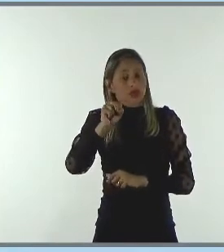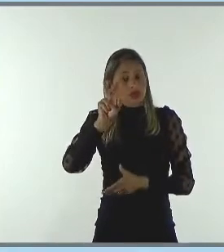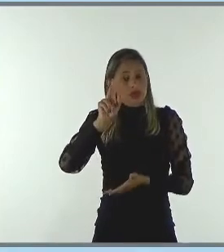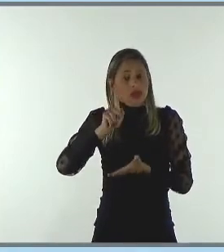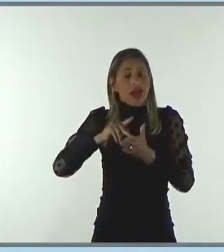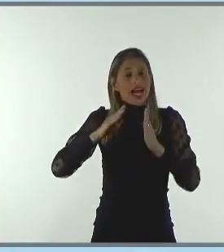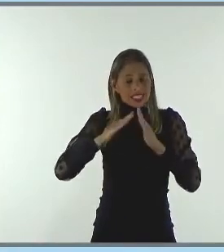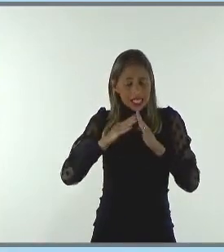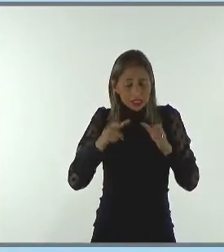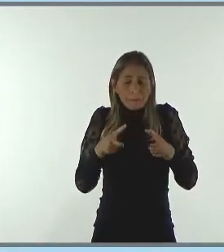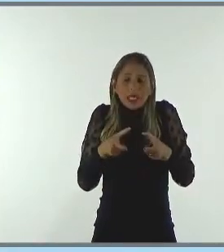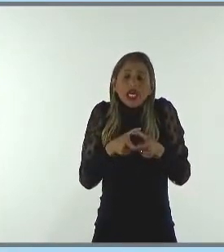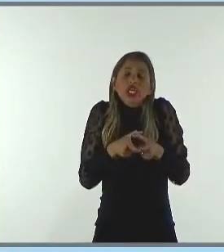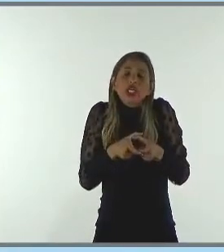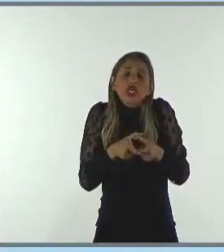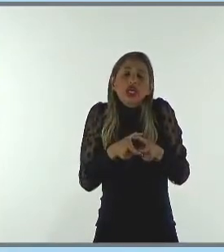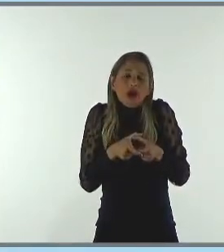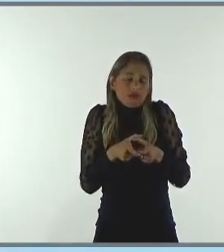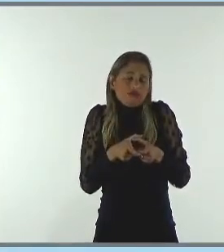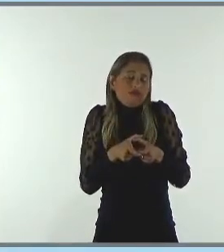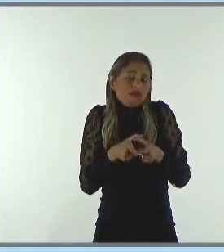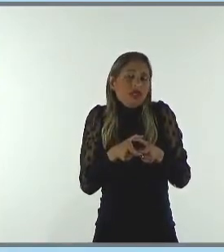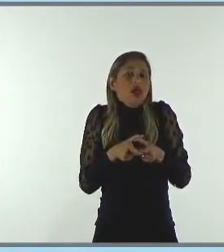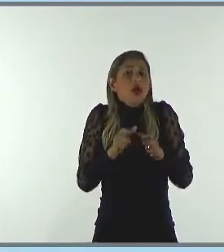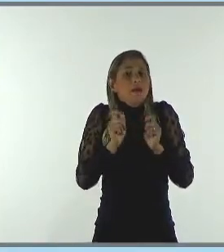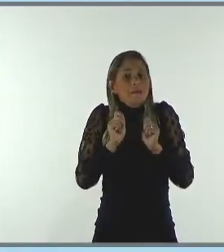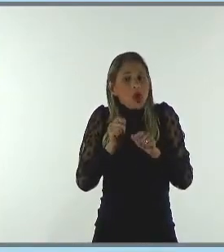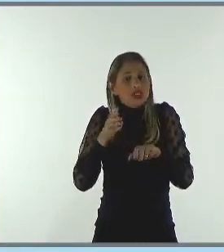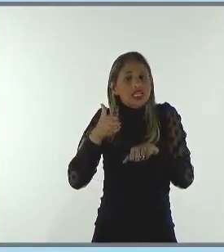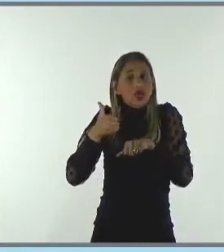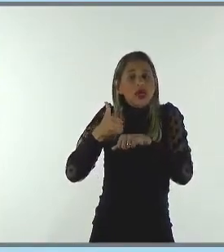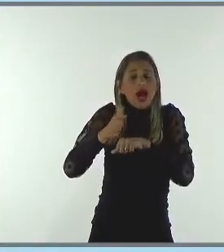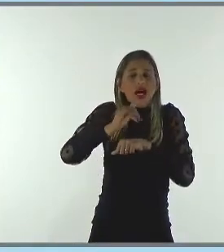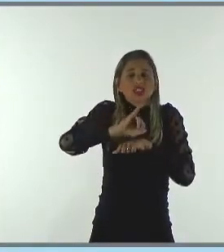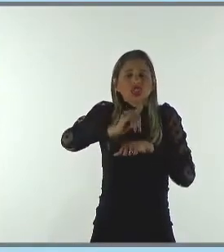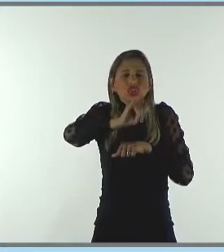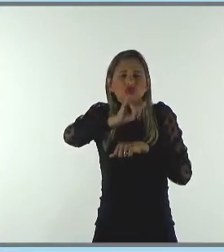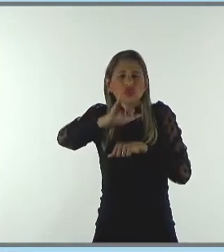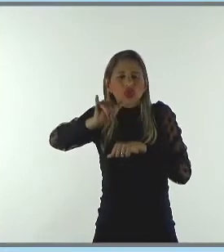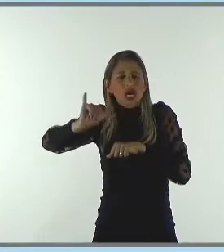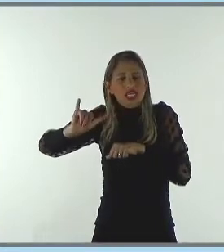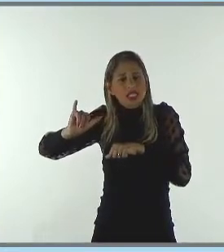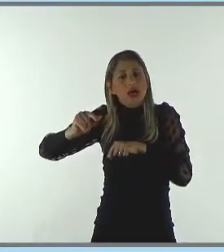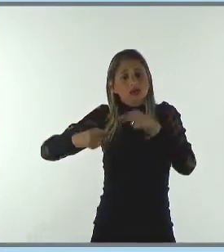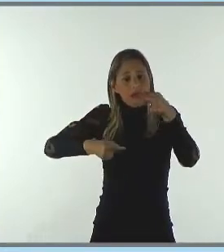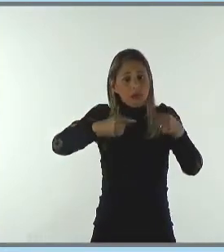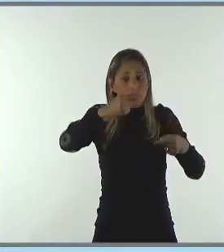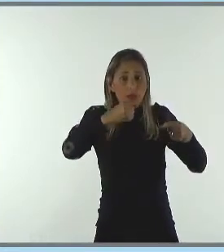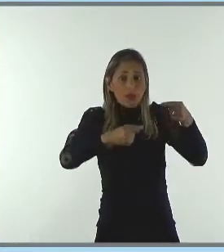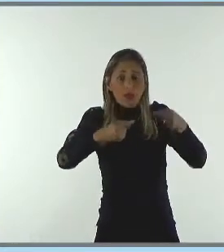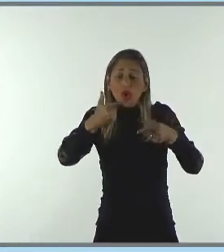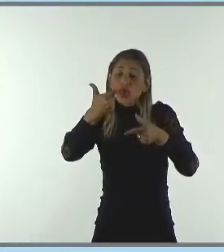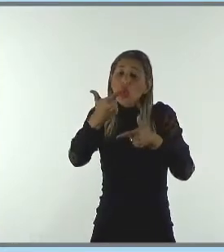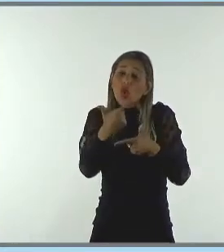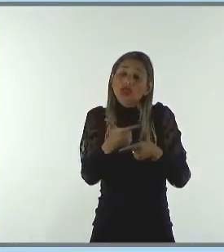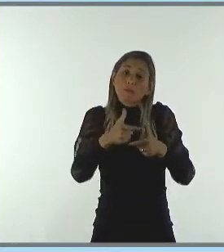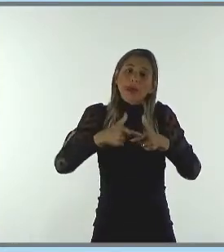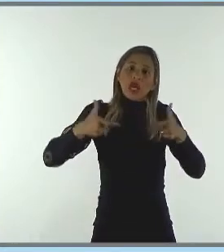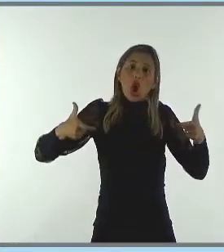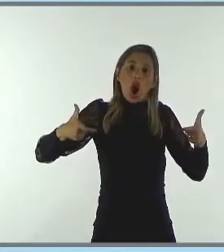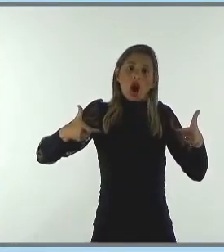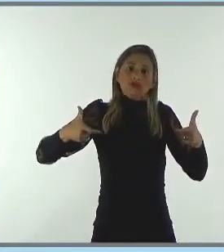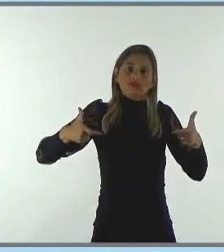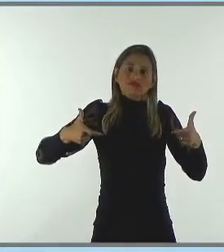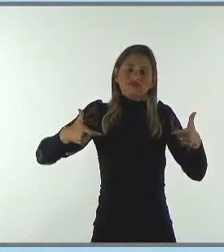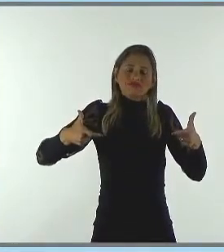casas pequenas, para que possam ter espaço de divulgação, que às vezes é disputado por outras instâncias de editoras maiores. Então,